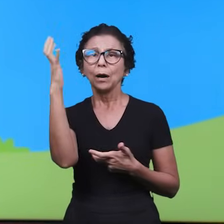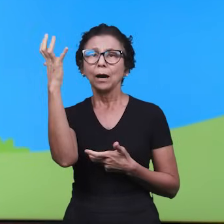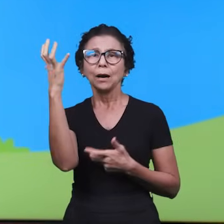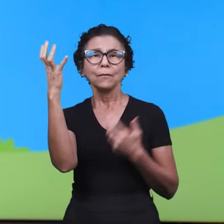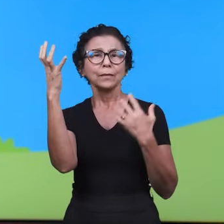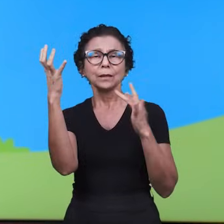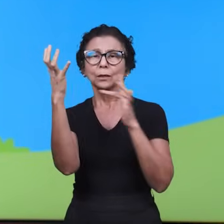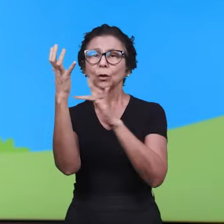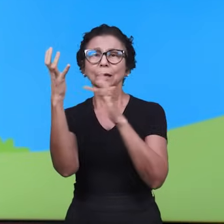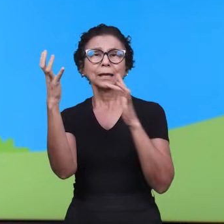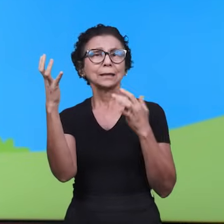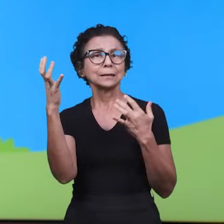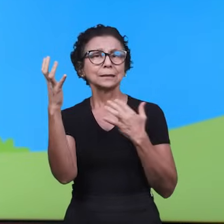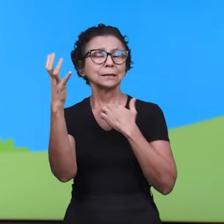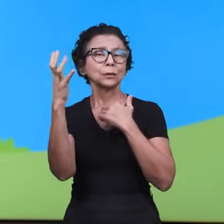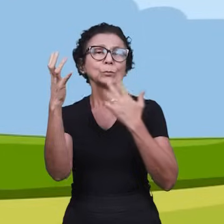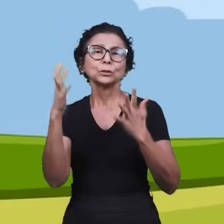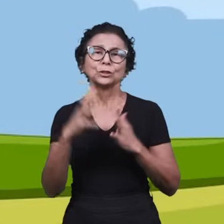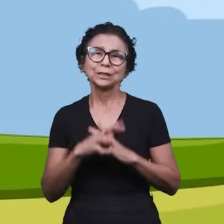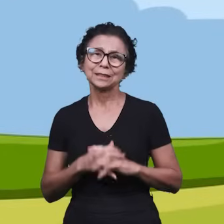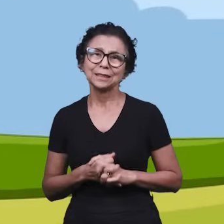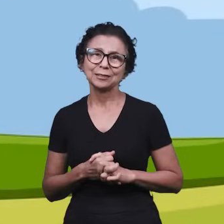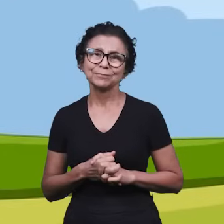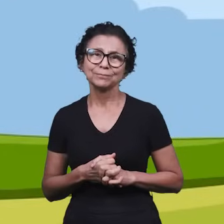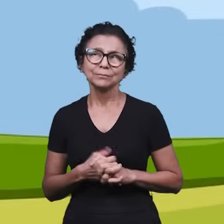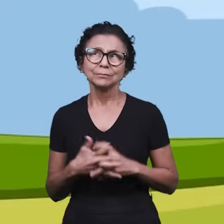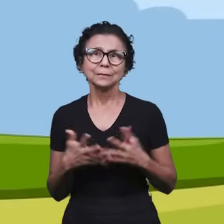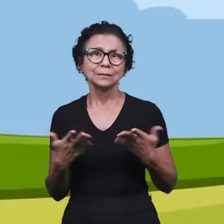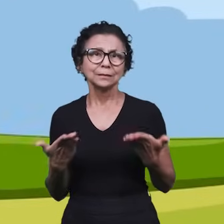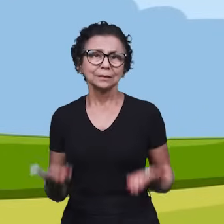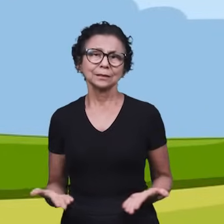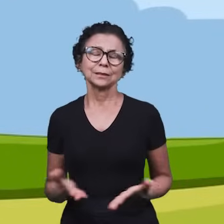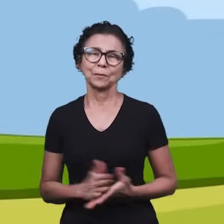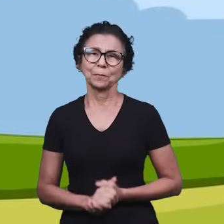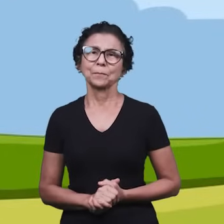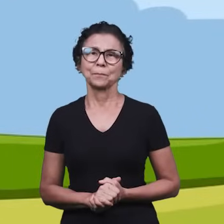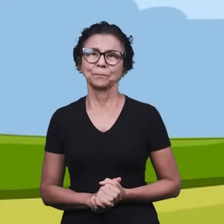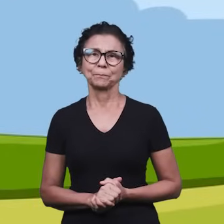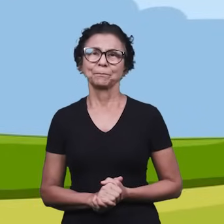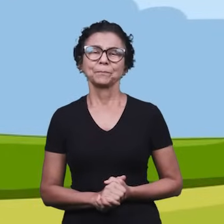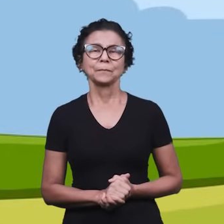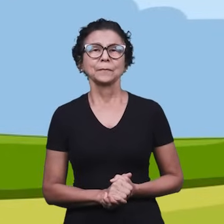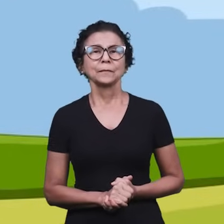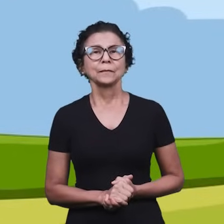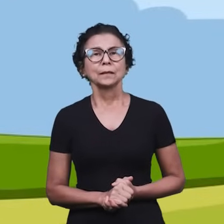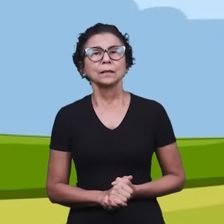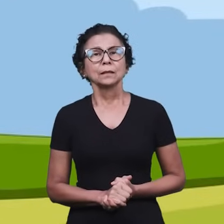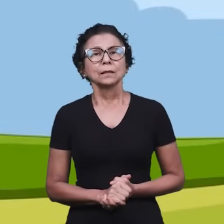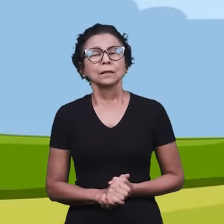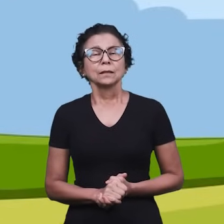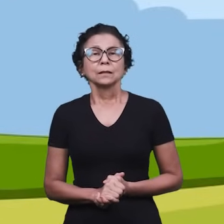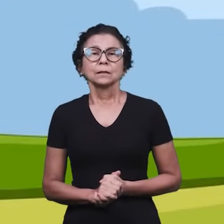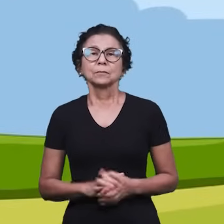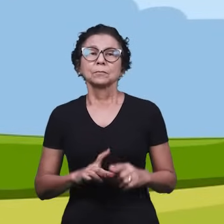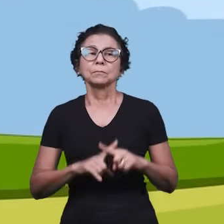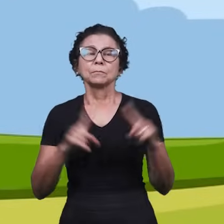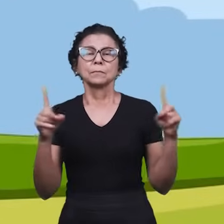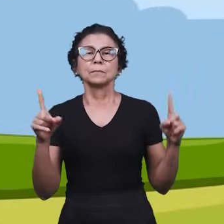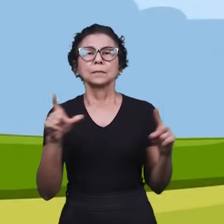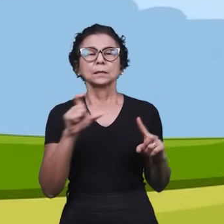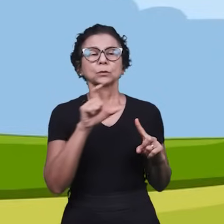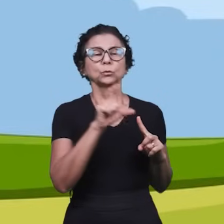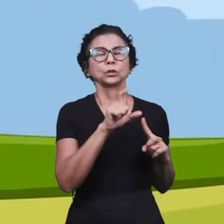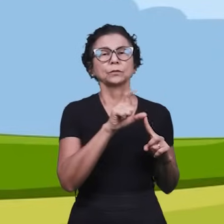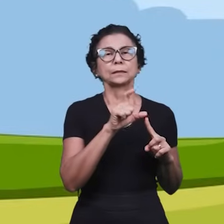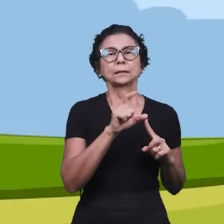Acontece que o inimigo, que sempre vai contra a palavra, ele quer afastar as pessoas de Deus, ele